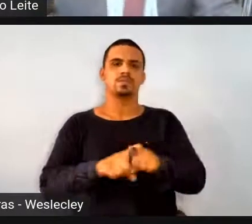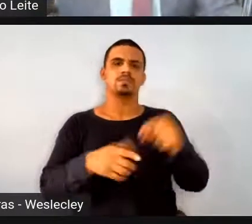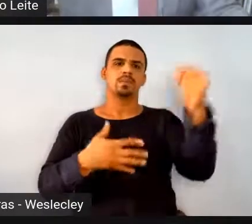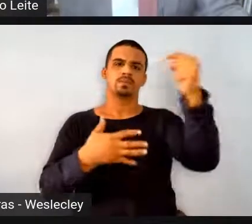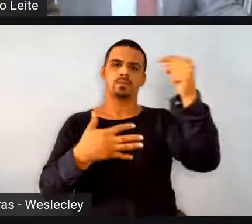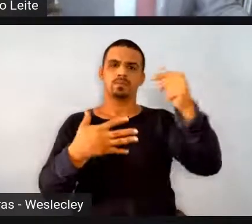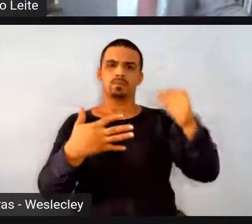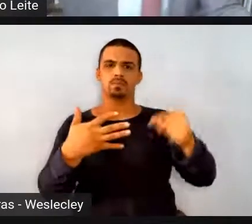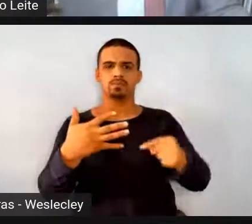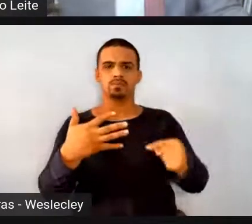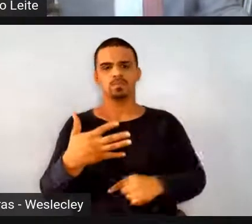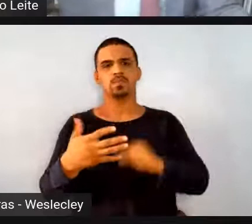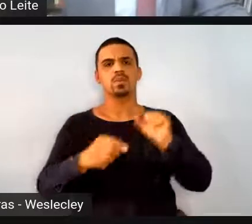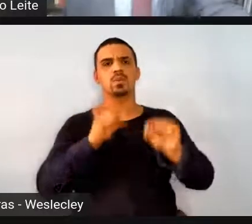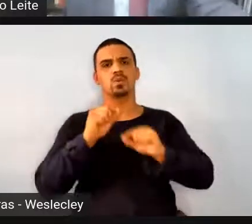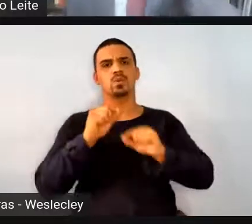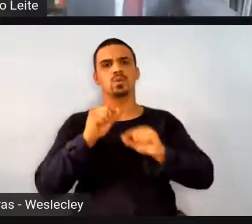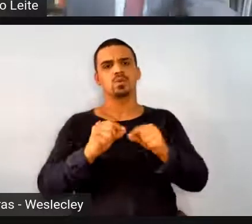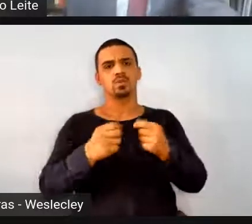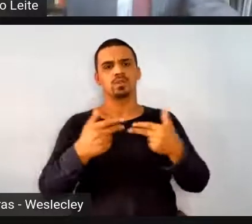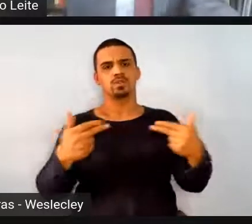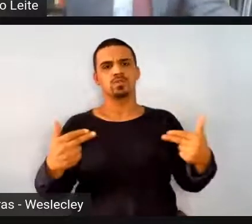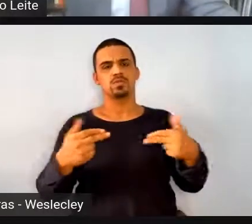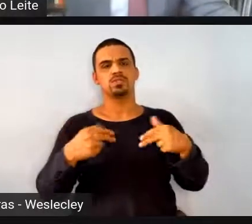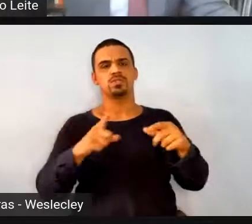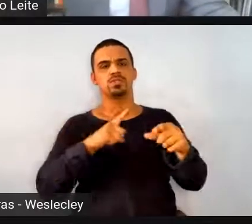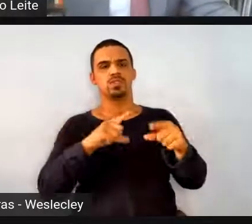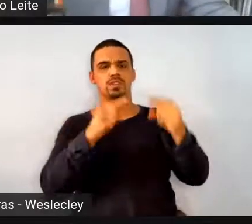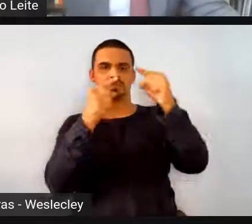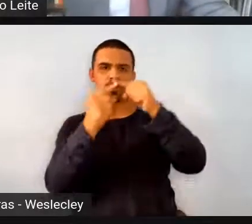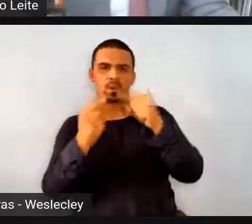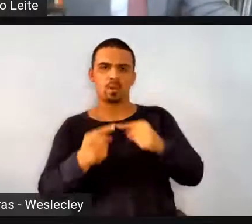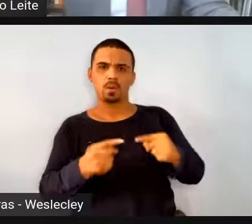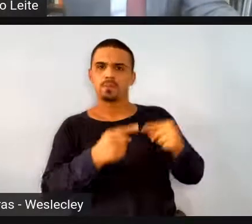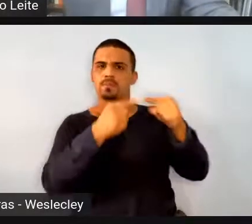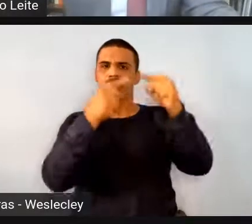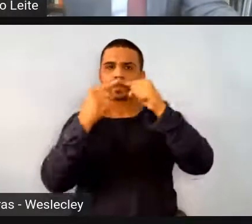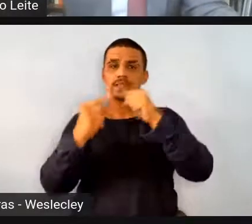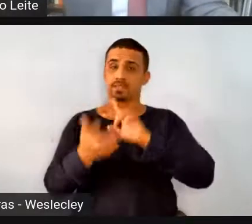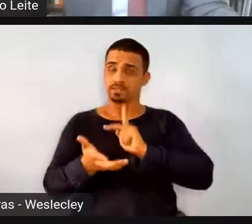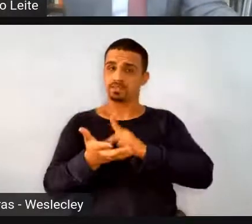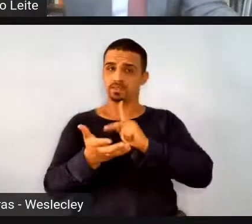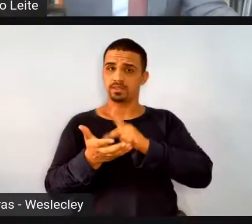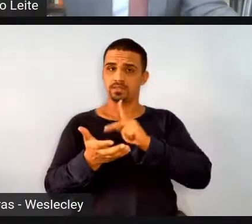nós tivemos uma combinação, na verdade, aí de fatores em que